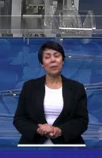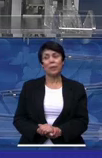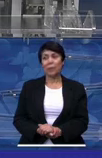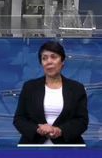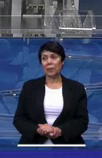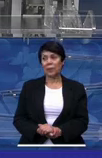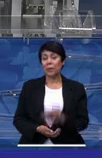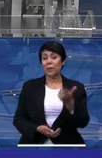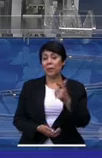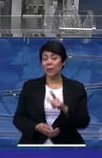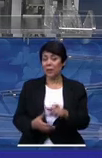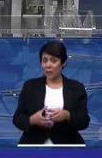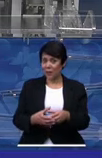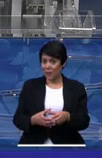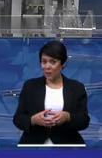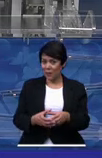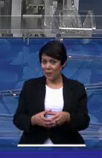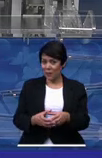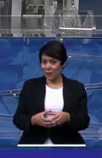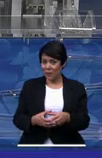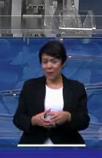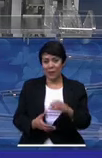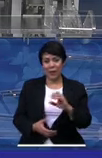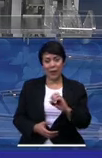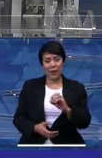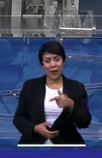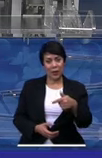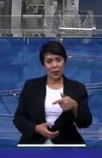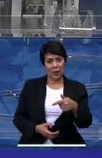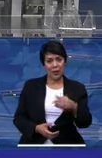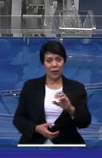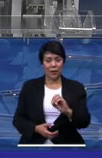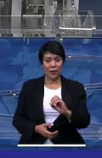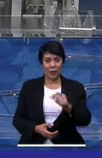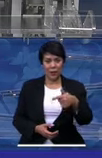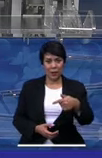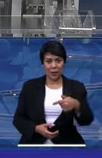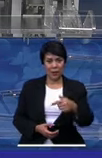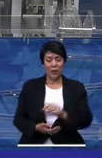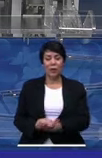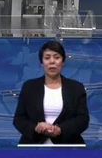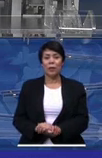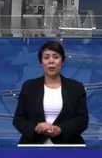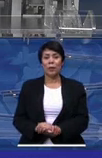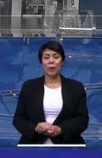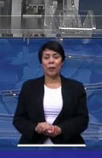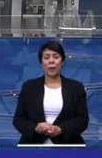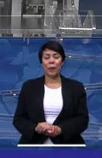sorteando. Este prêmio pode sair para você hoje na Quina, em bola preta, número 07. Preta, 07.